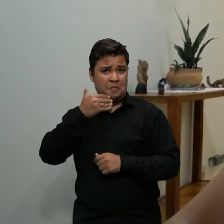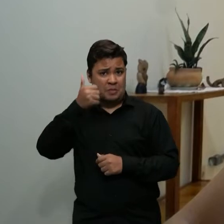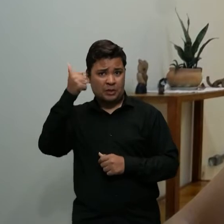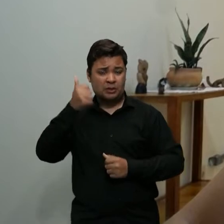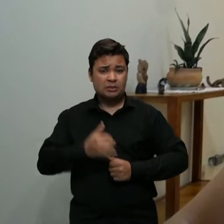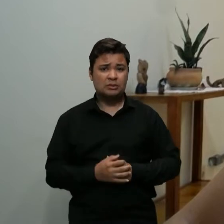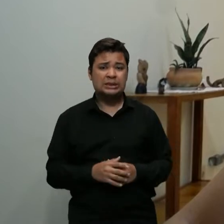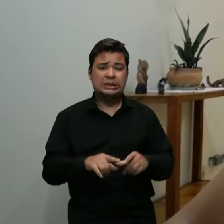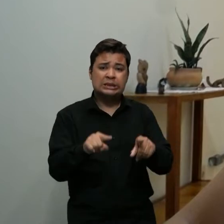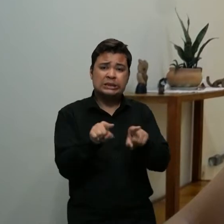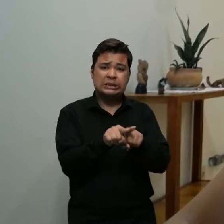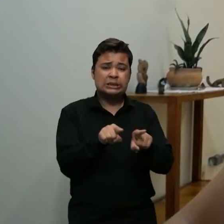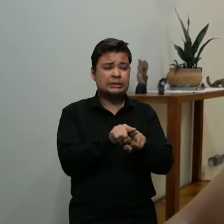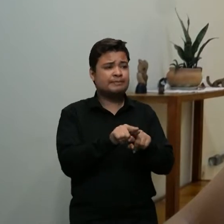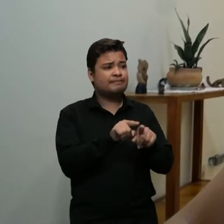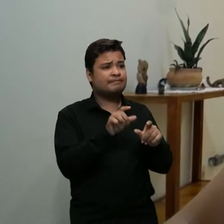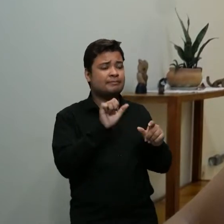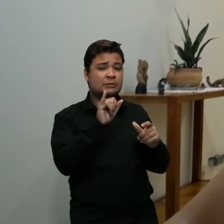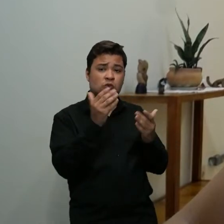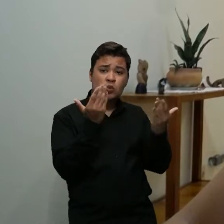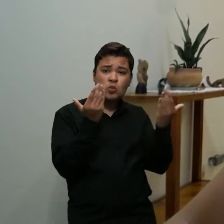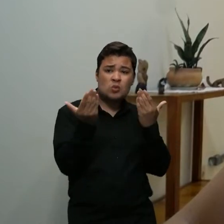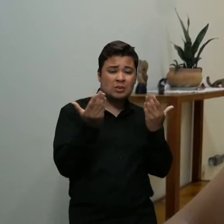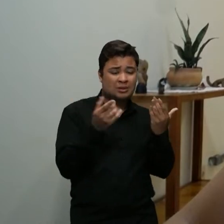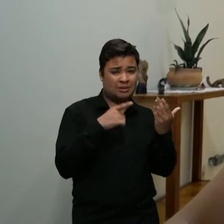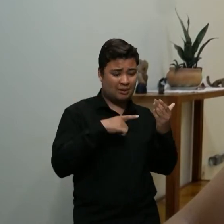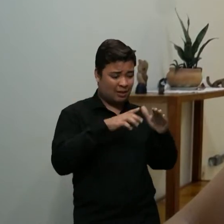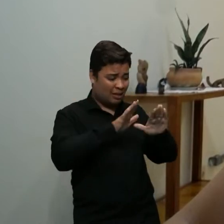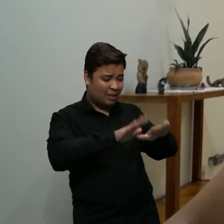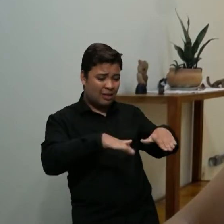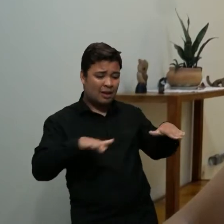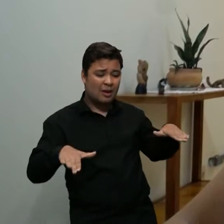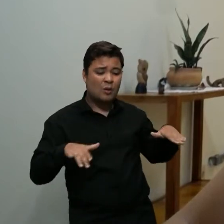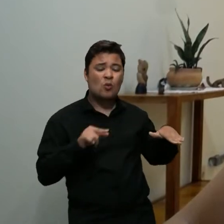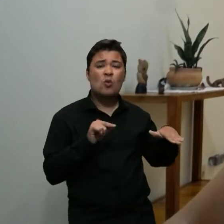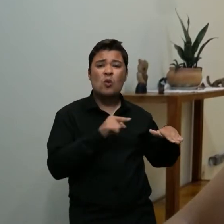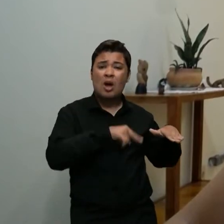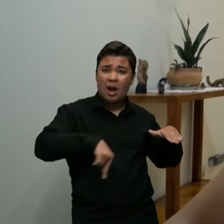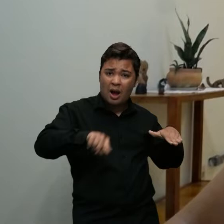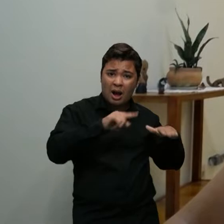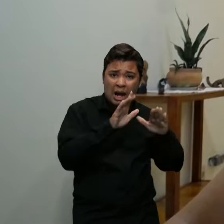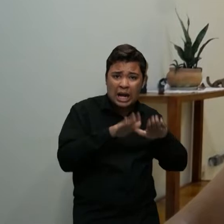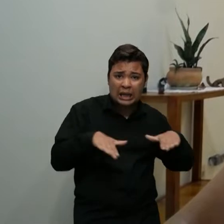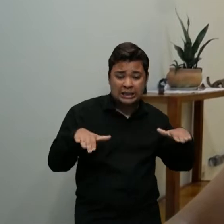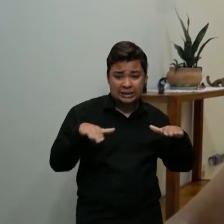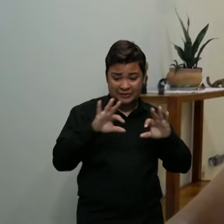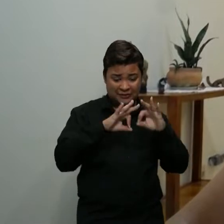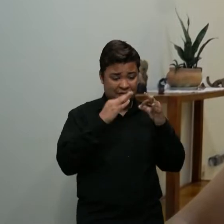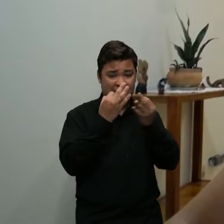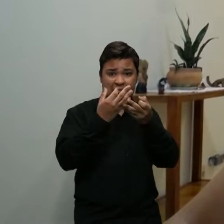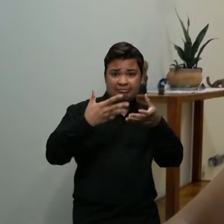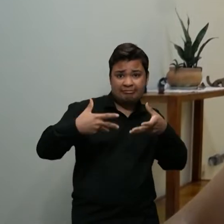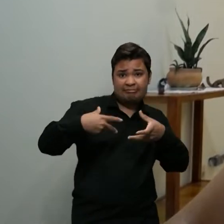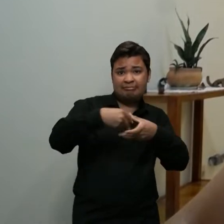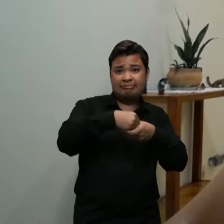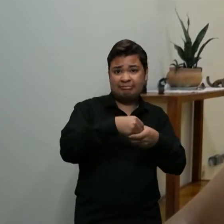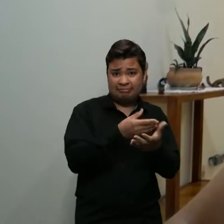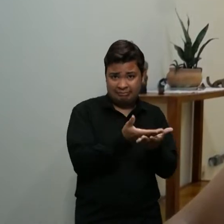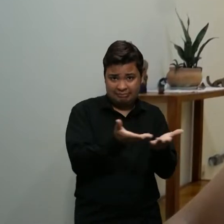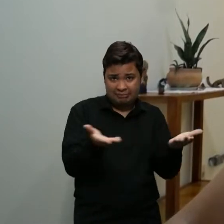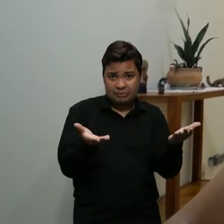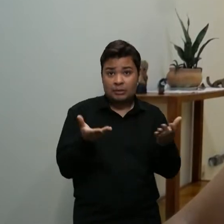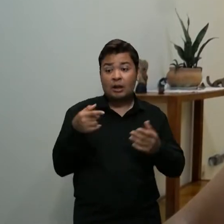crianças, isso é muito sério, né, porque as crianças elas estão convivendo nessas famílias. E no contexto